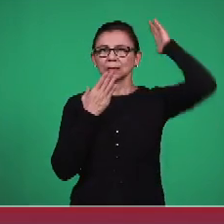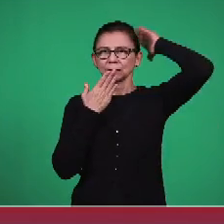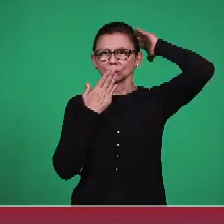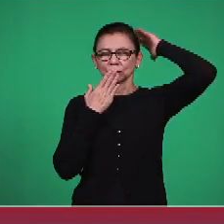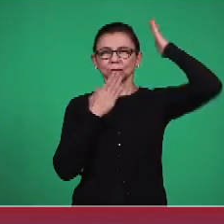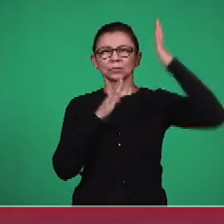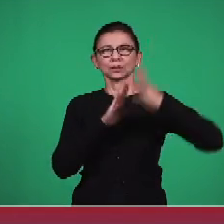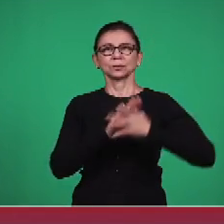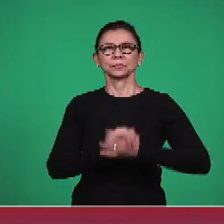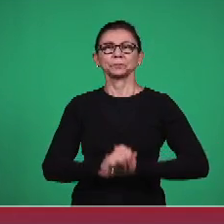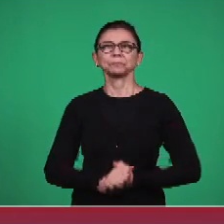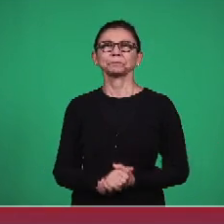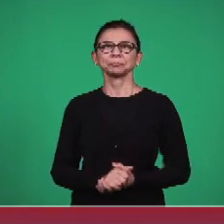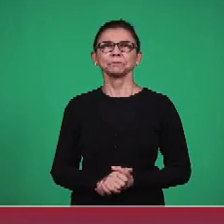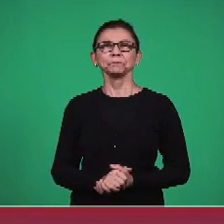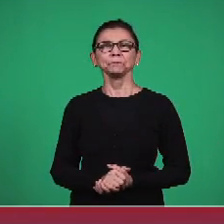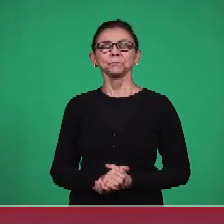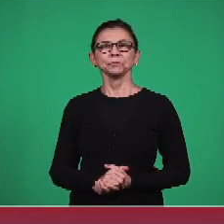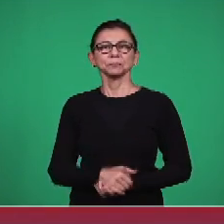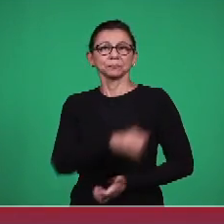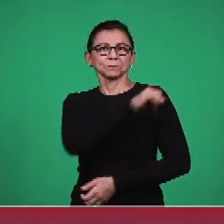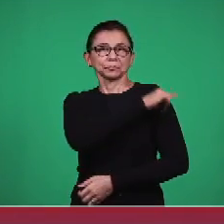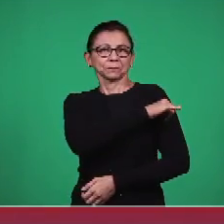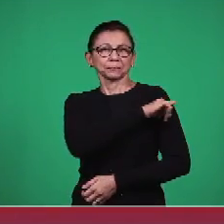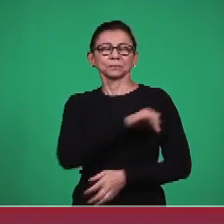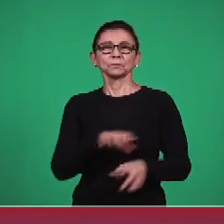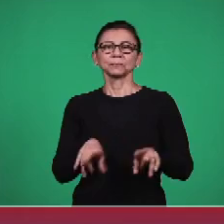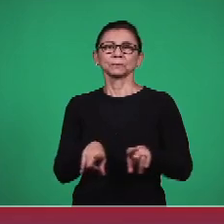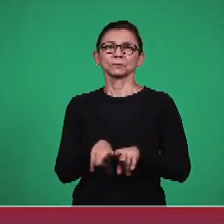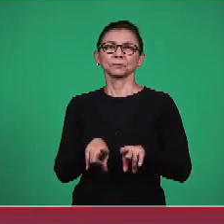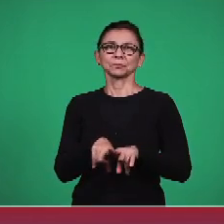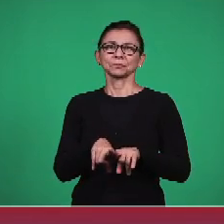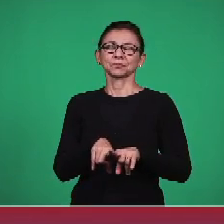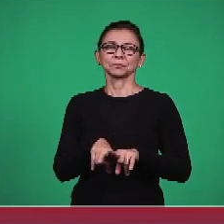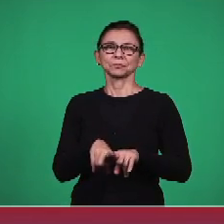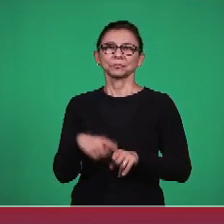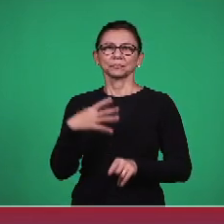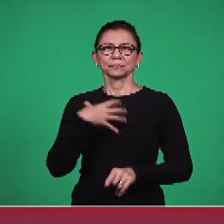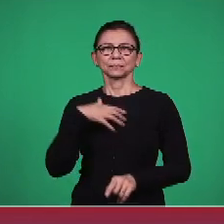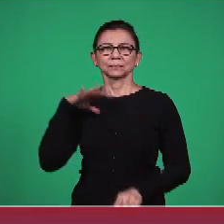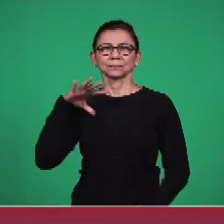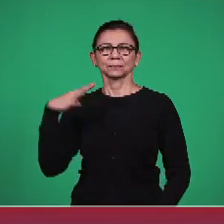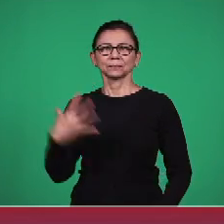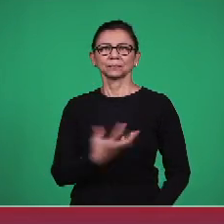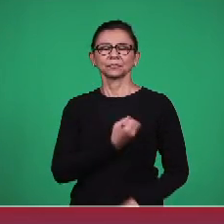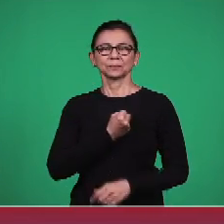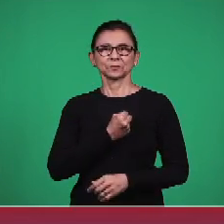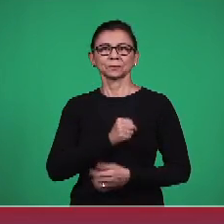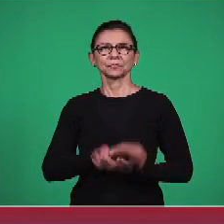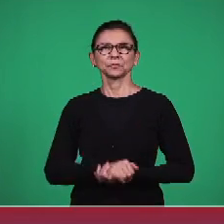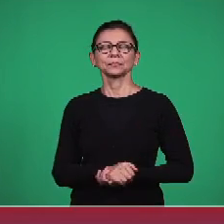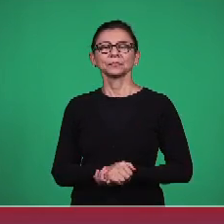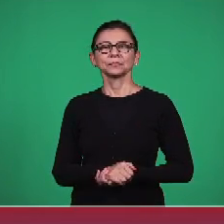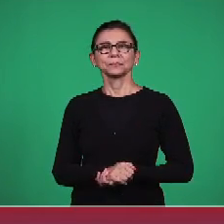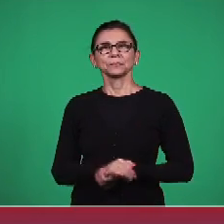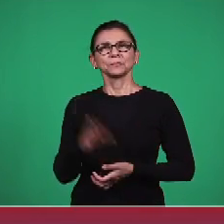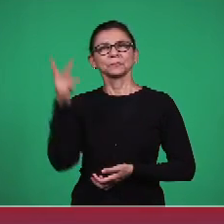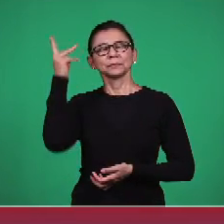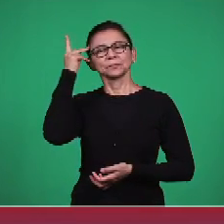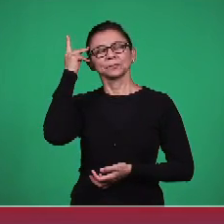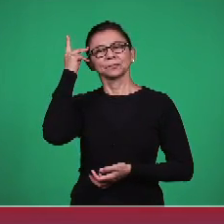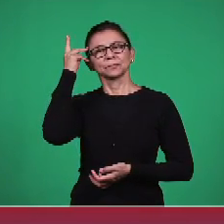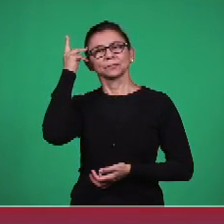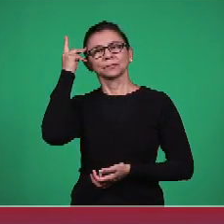Paracaima. Em São Leopoldo, Rio de Janeiro, em Salvador, na Bahia, e em Santos, São Paulo. Enviamos